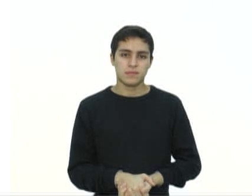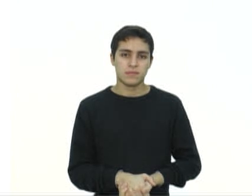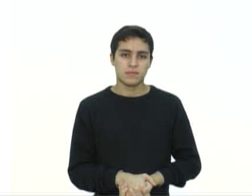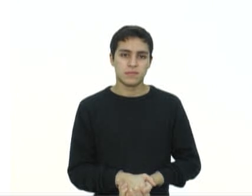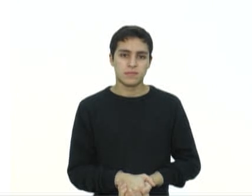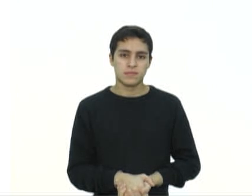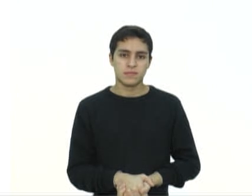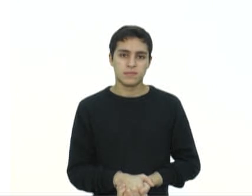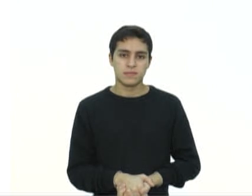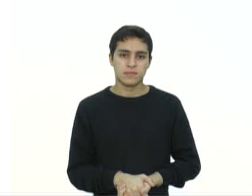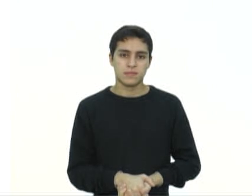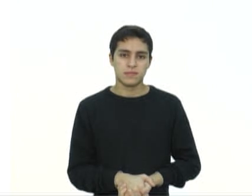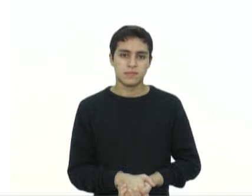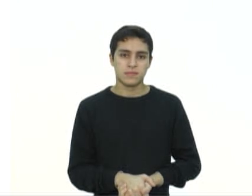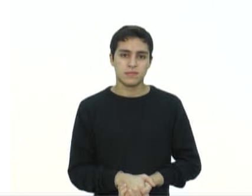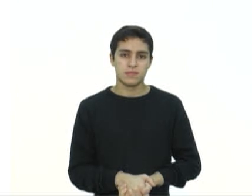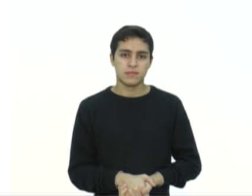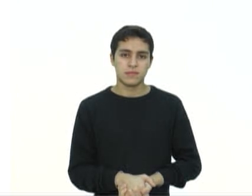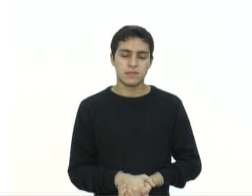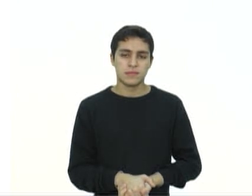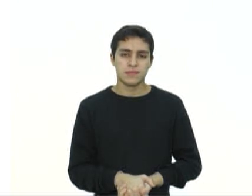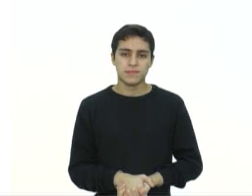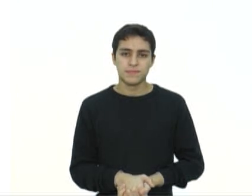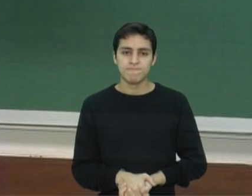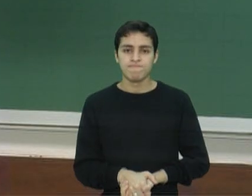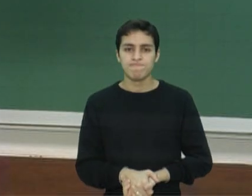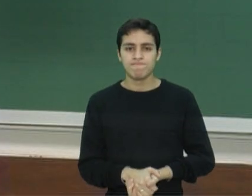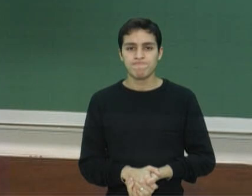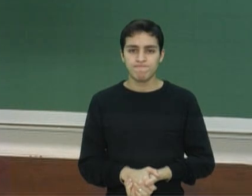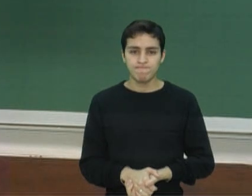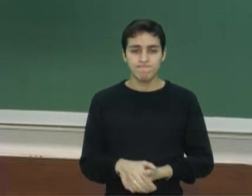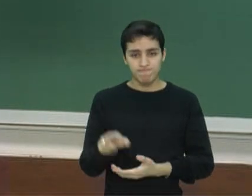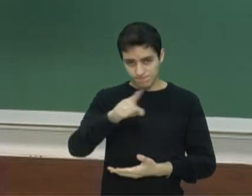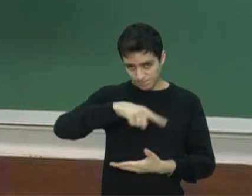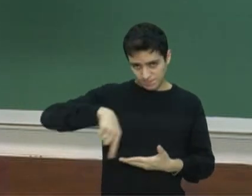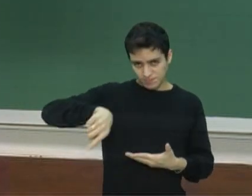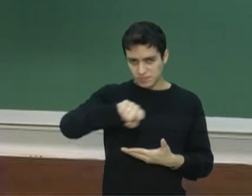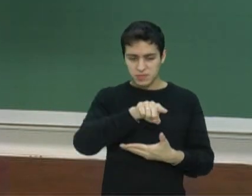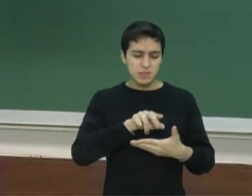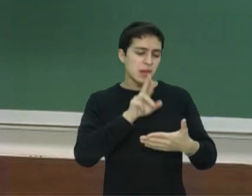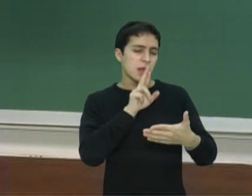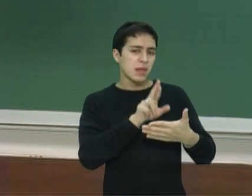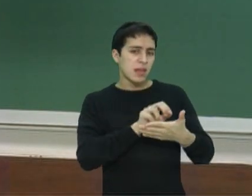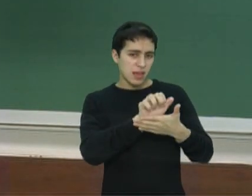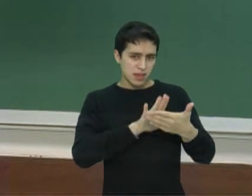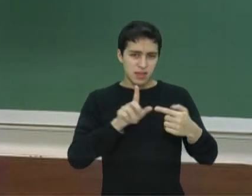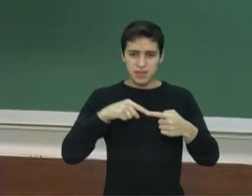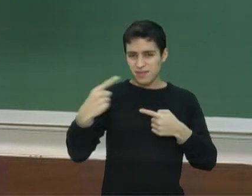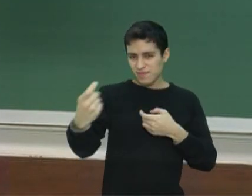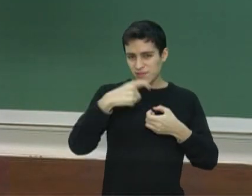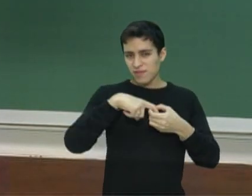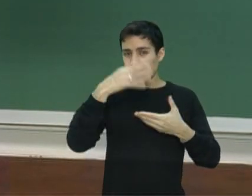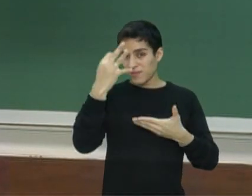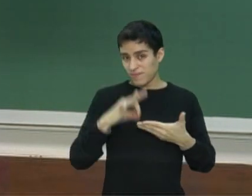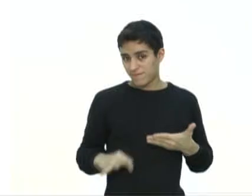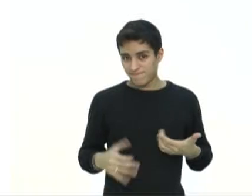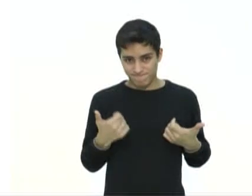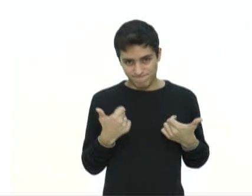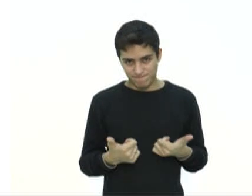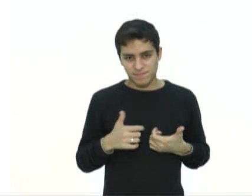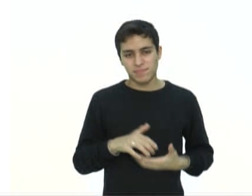tenía para encantar a los perros. Então, faça a atividade e já voltamos para corrigir.